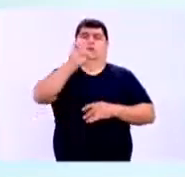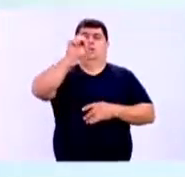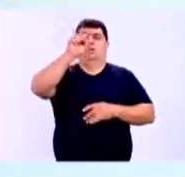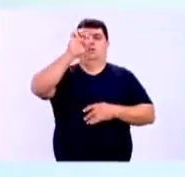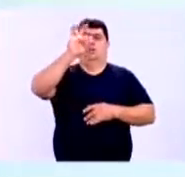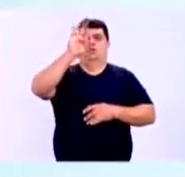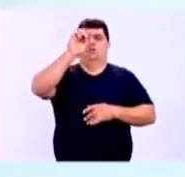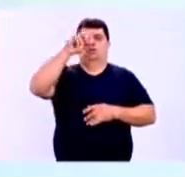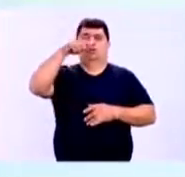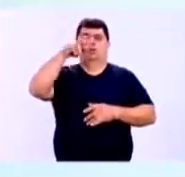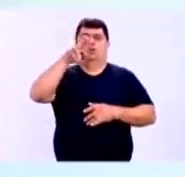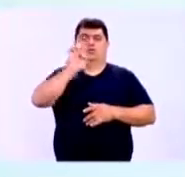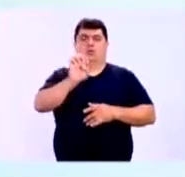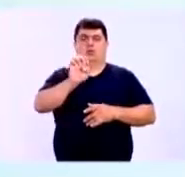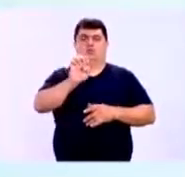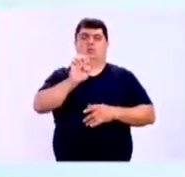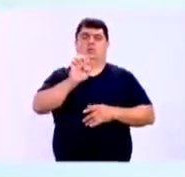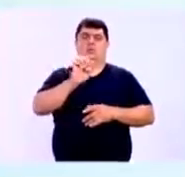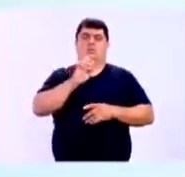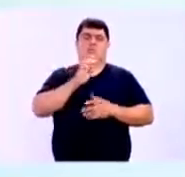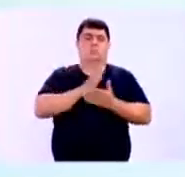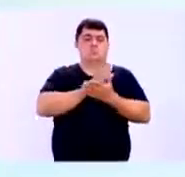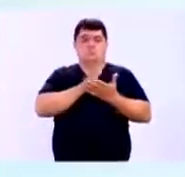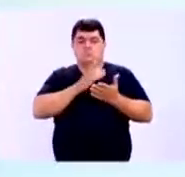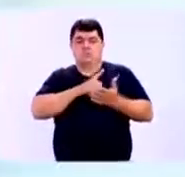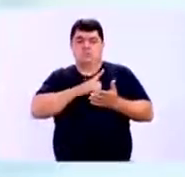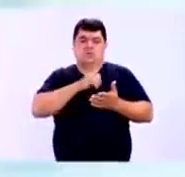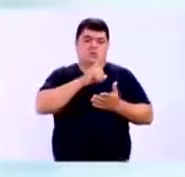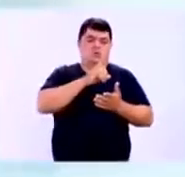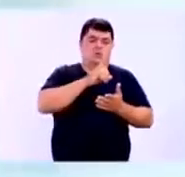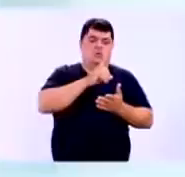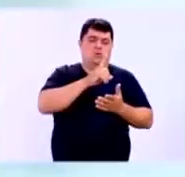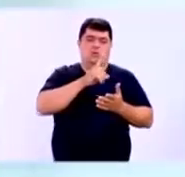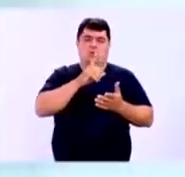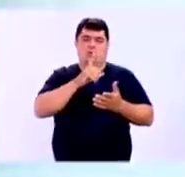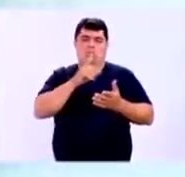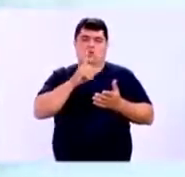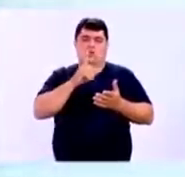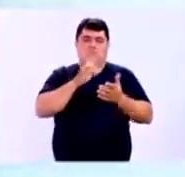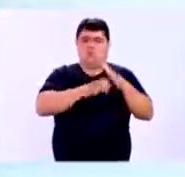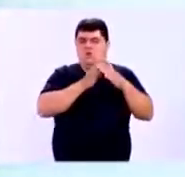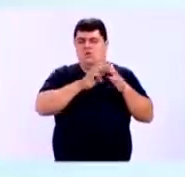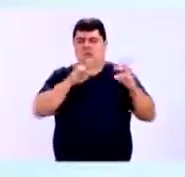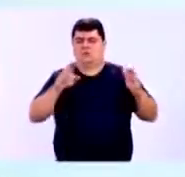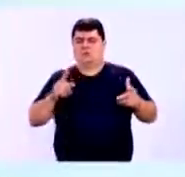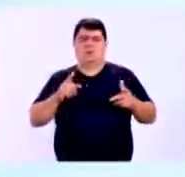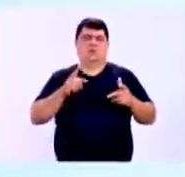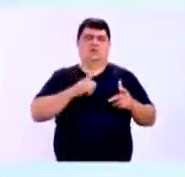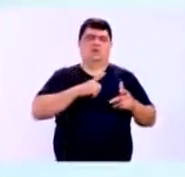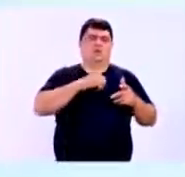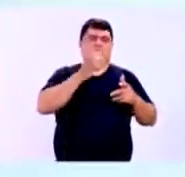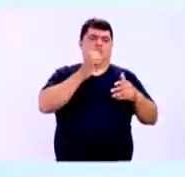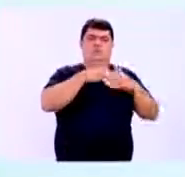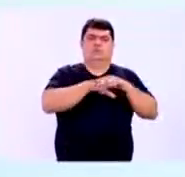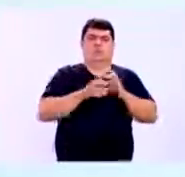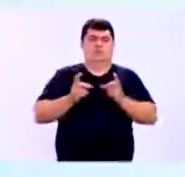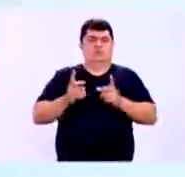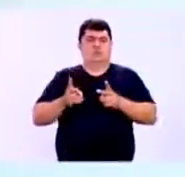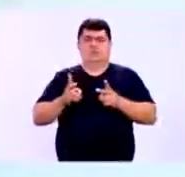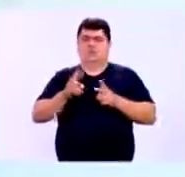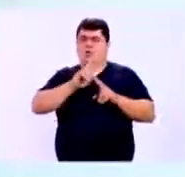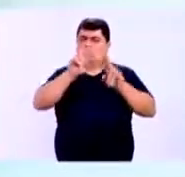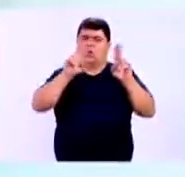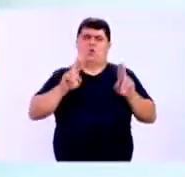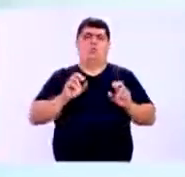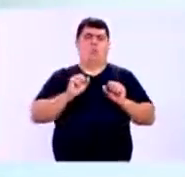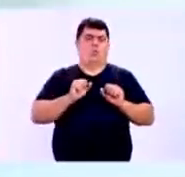setor, cada organização, ele talvez tenha um nome. Produto acabado, ou um estoque de venda. Ele vai ter vários